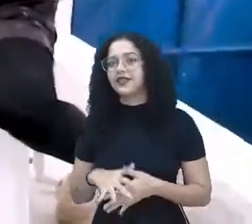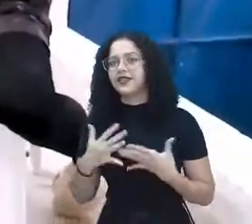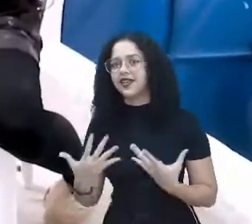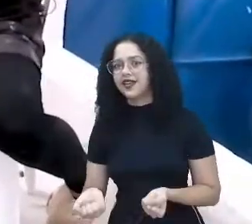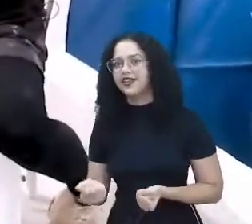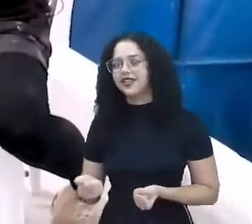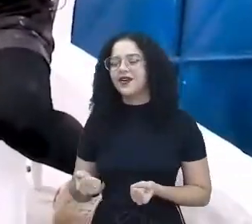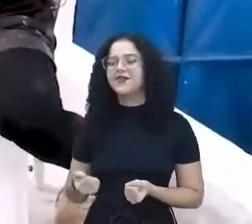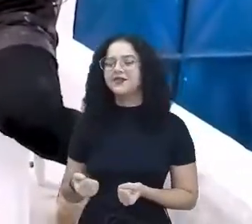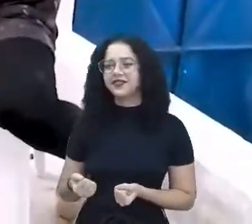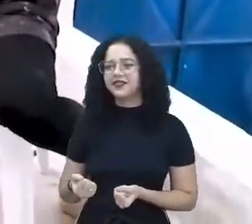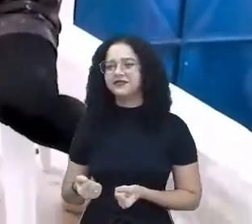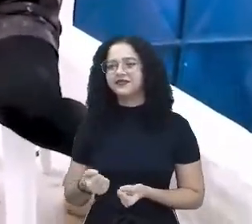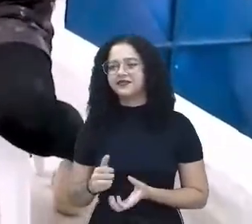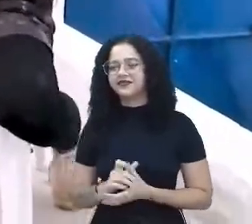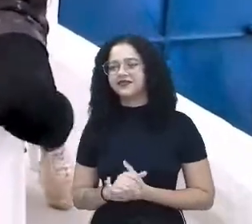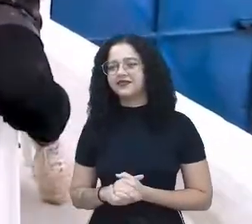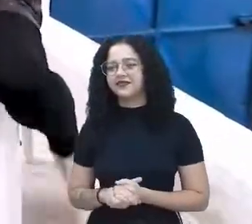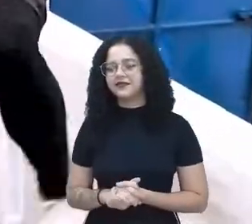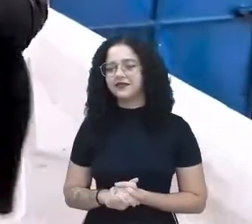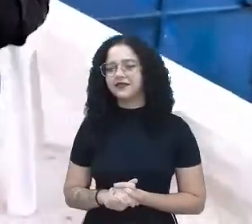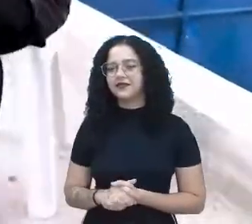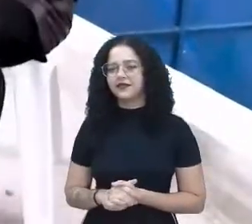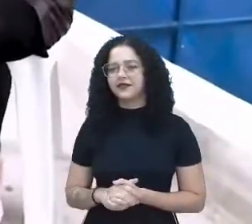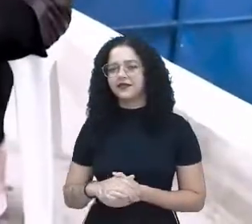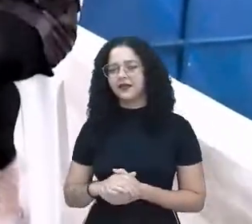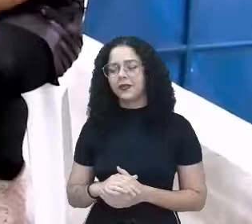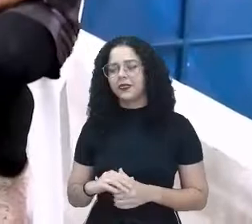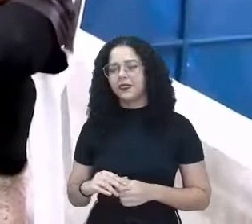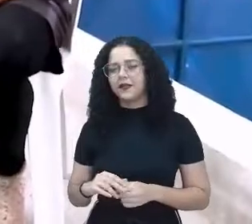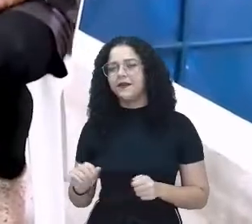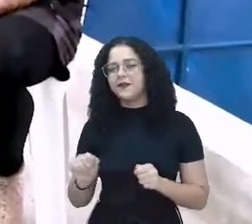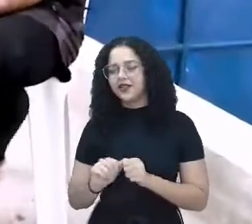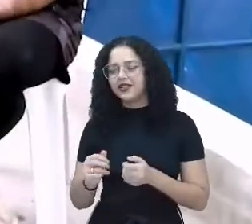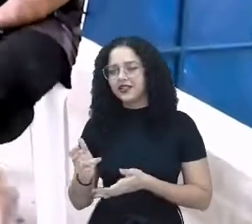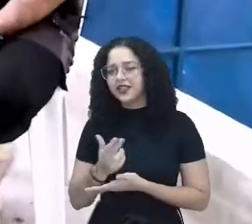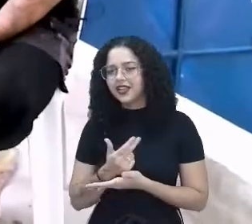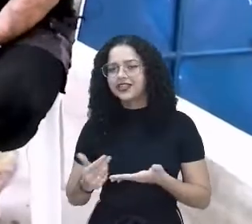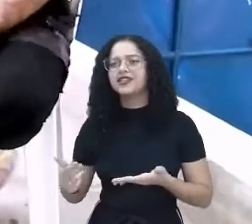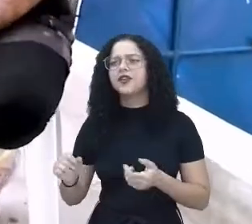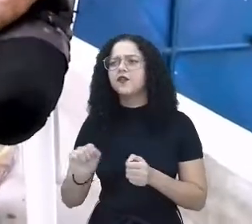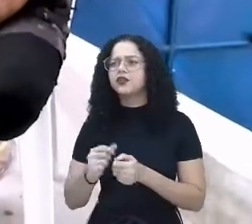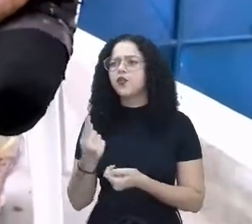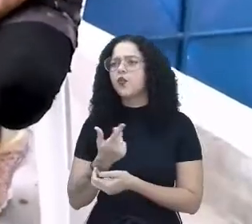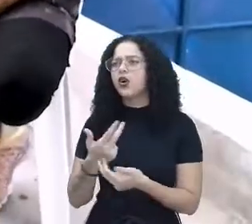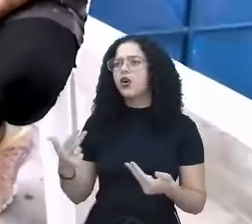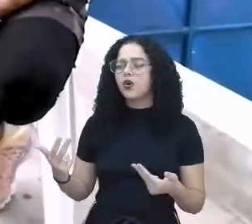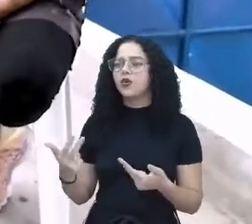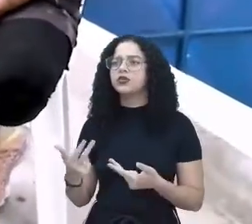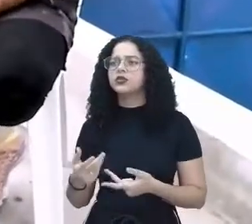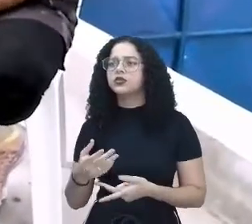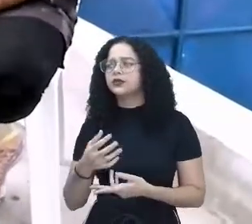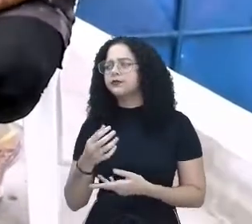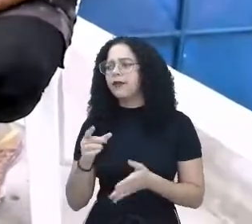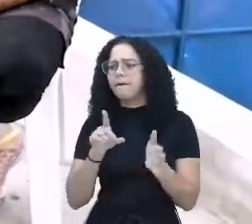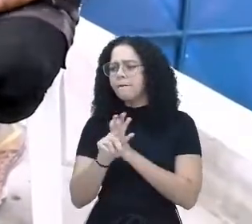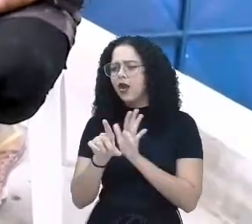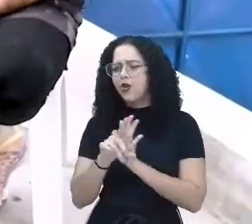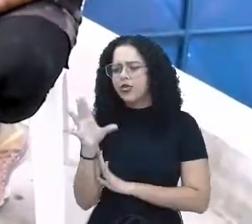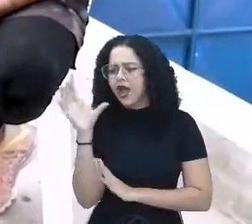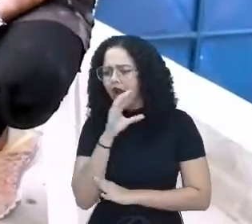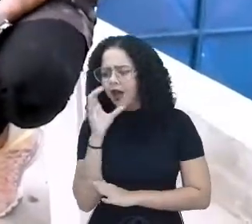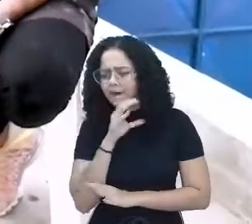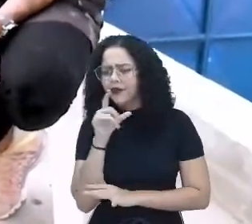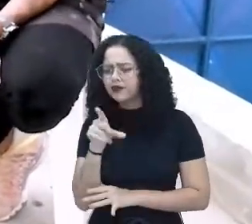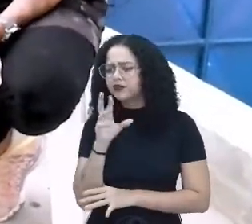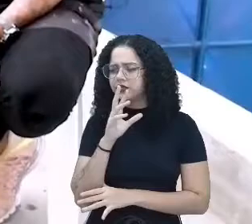também. Perfil. Também. Aí você faz um breve release do que você é. E aí a gente vai fazer uma coisa, são assim, perguntas bem rápidas, e